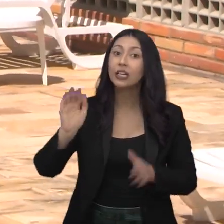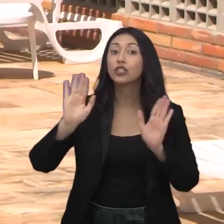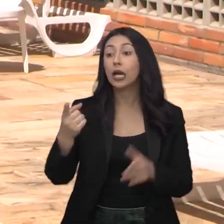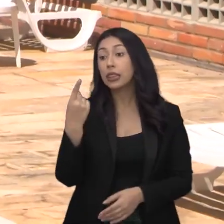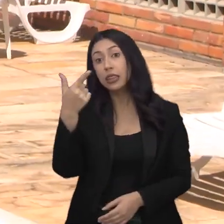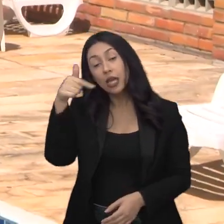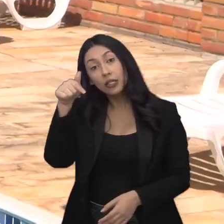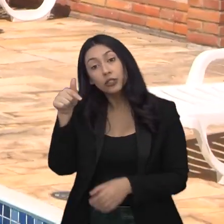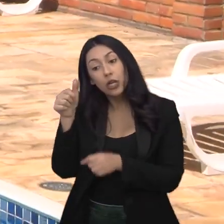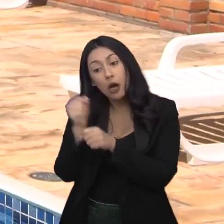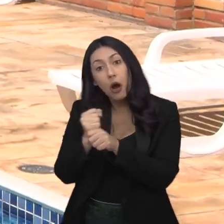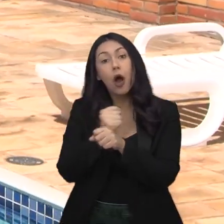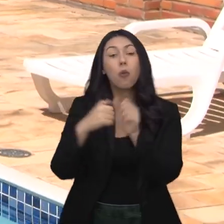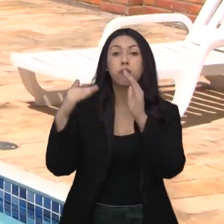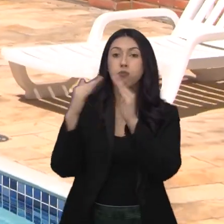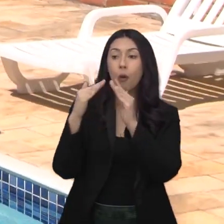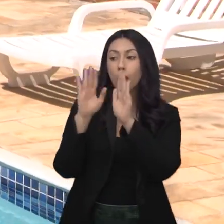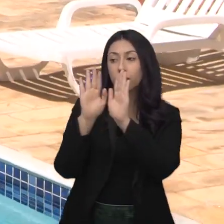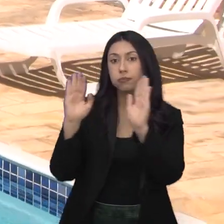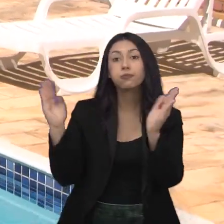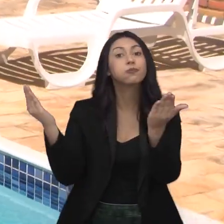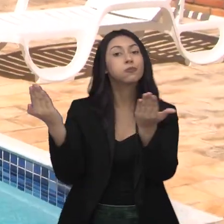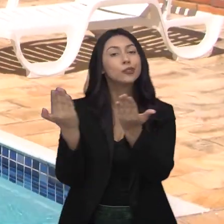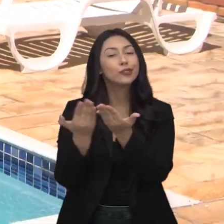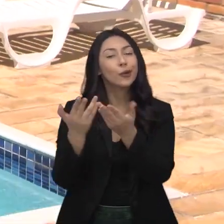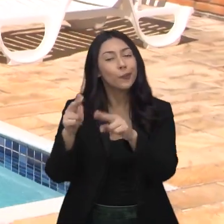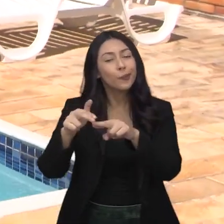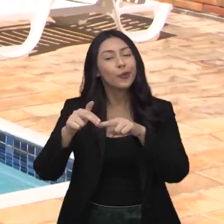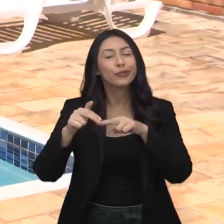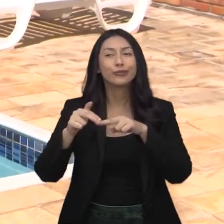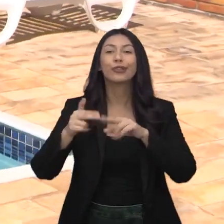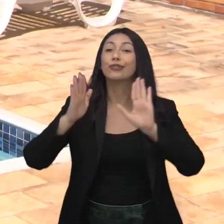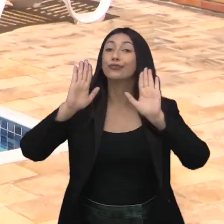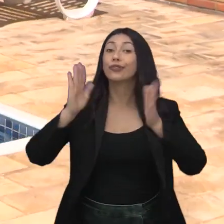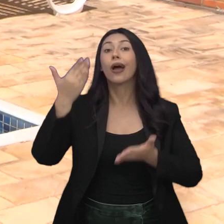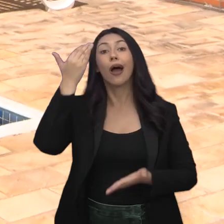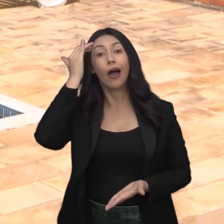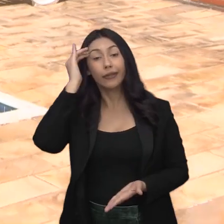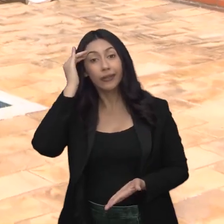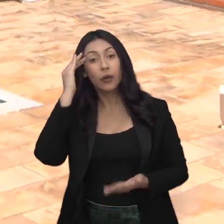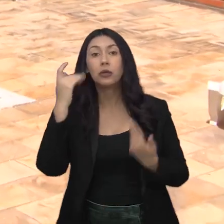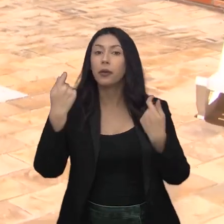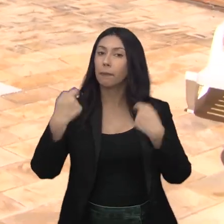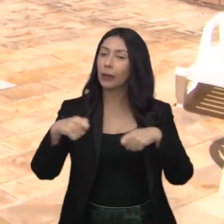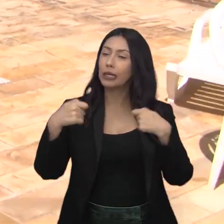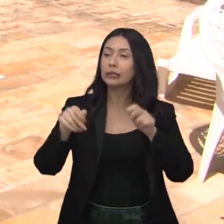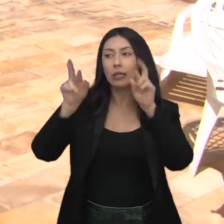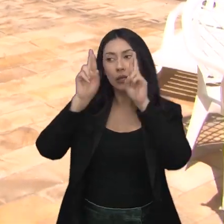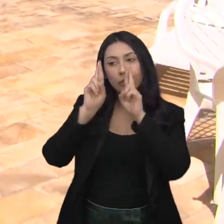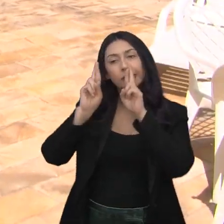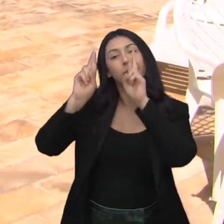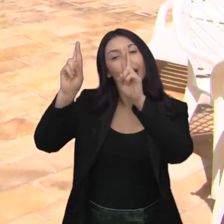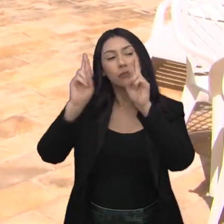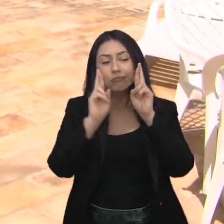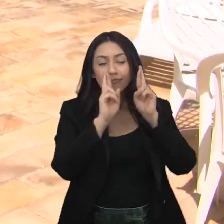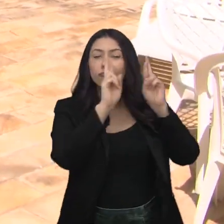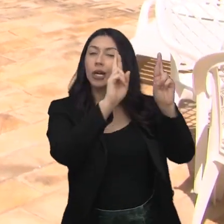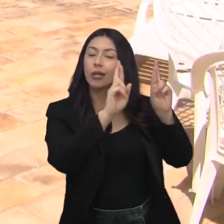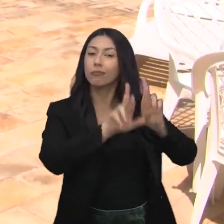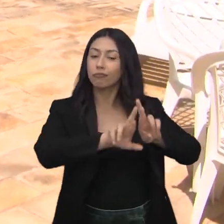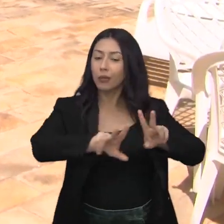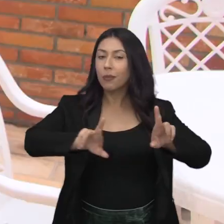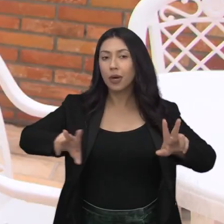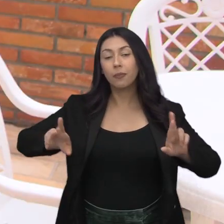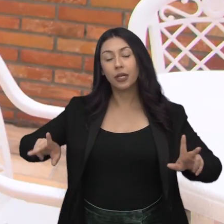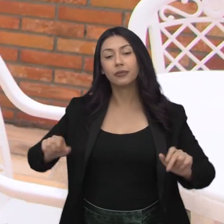condomínio há 17 anos, tempo suficiente para entender que num local com muitas pessoas é preciso saber respeitar as